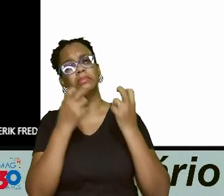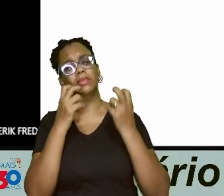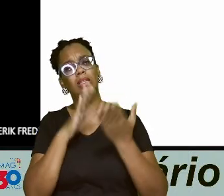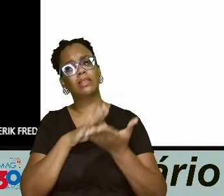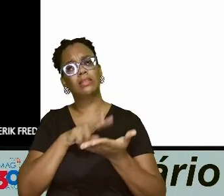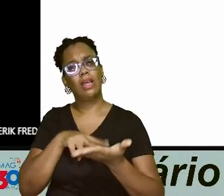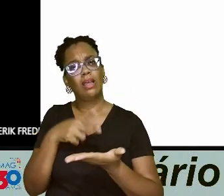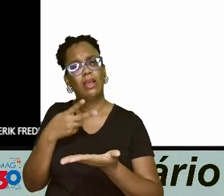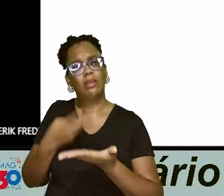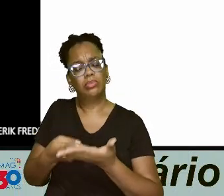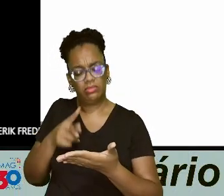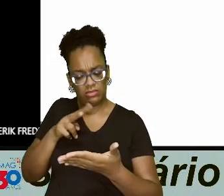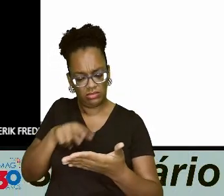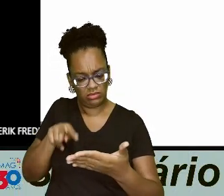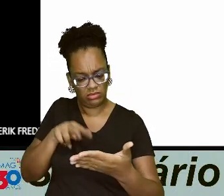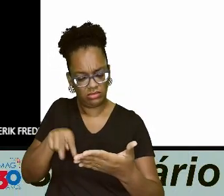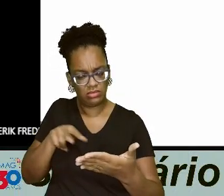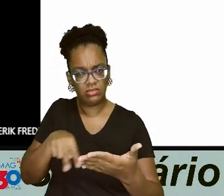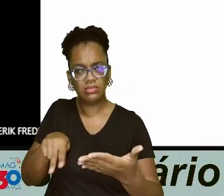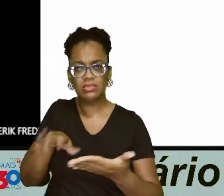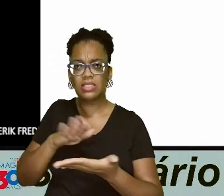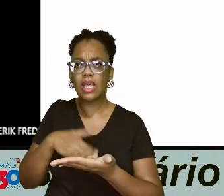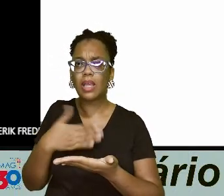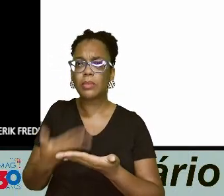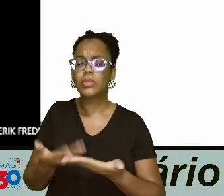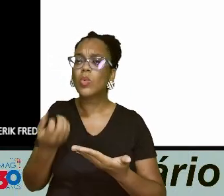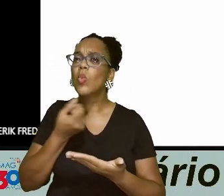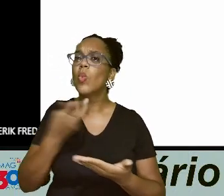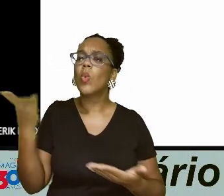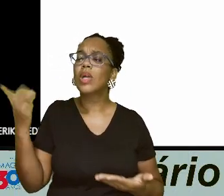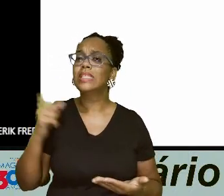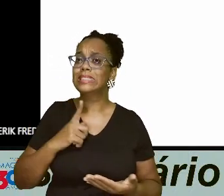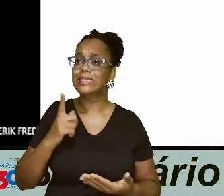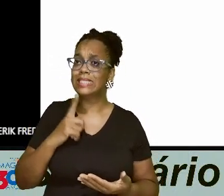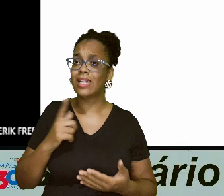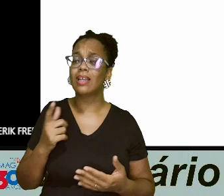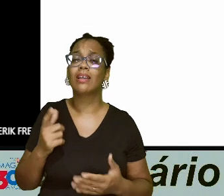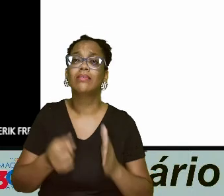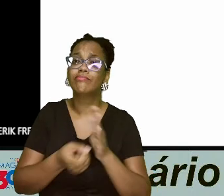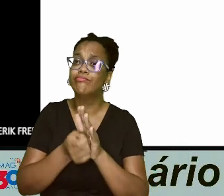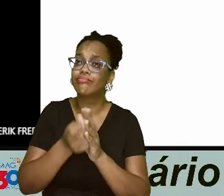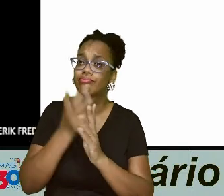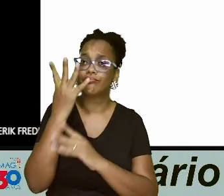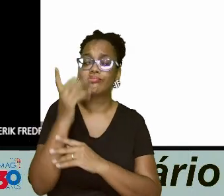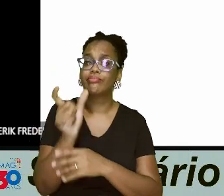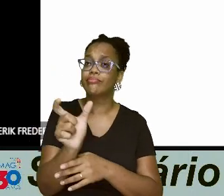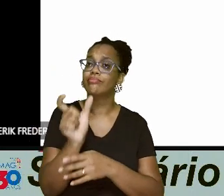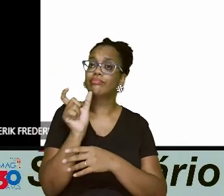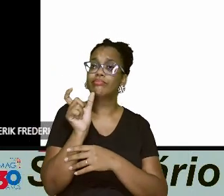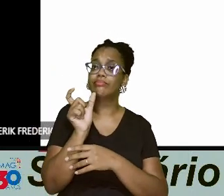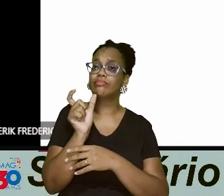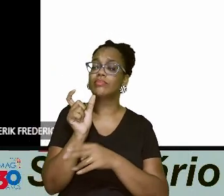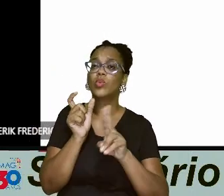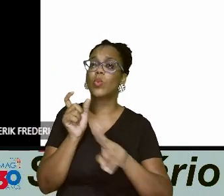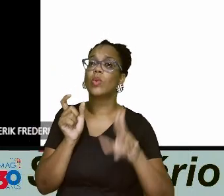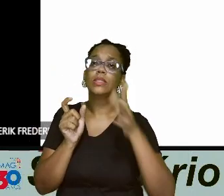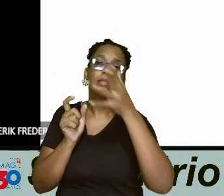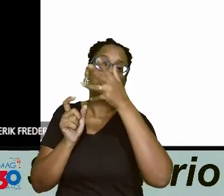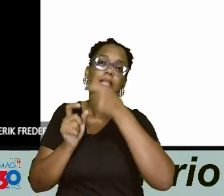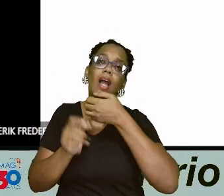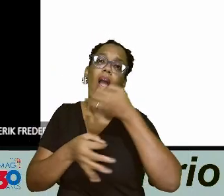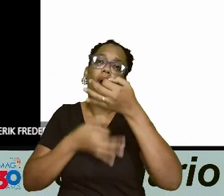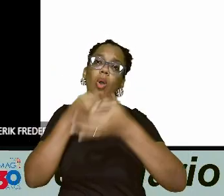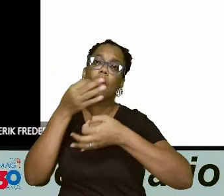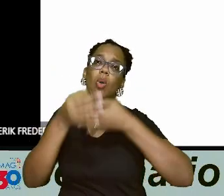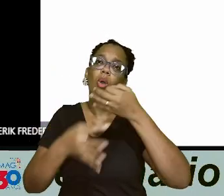dessas decisões, que um grande número de vezes o precedente era invocado como reforço argumentativo,